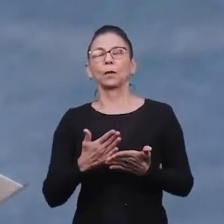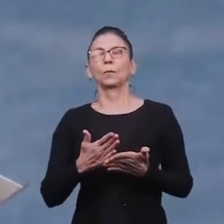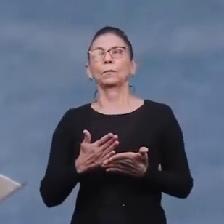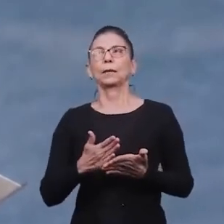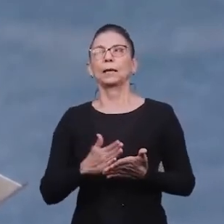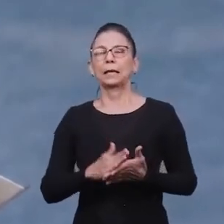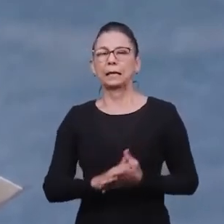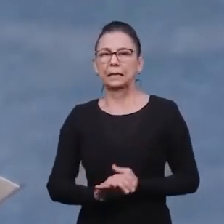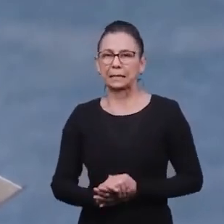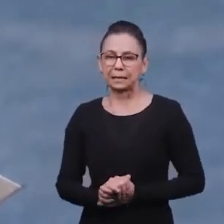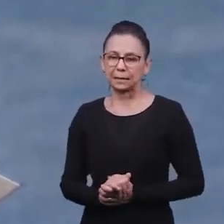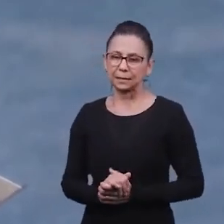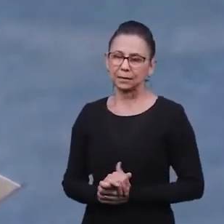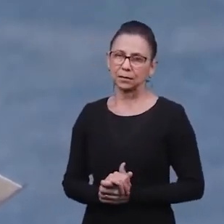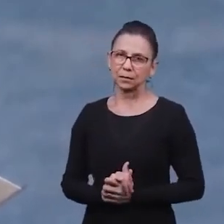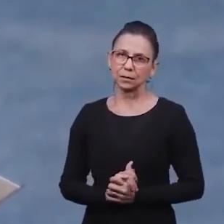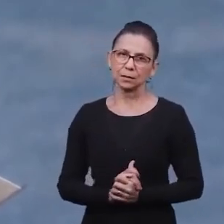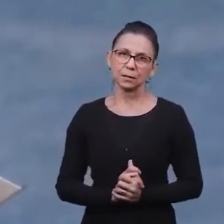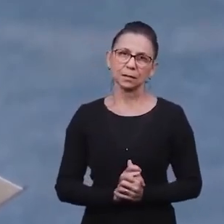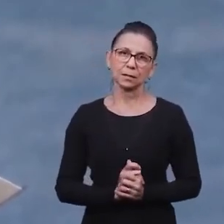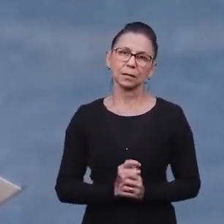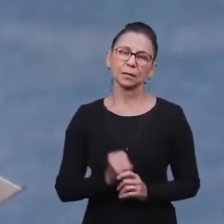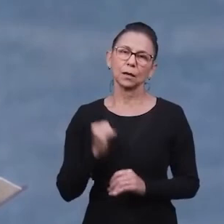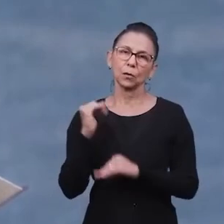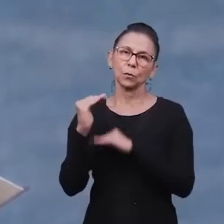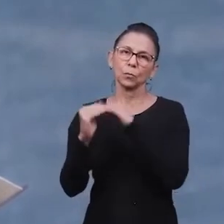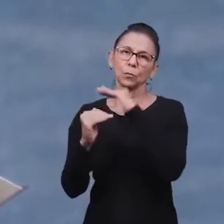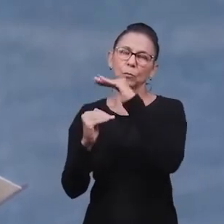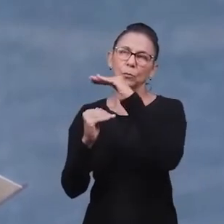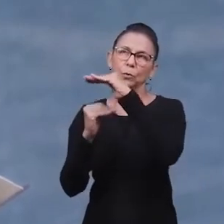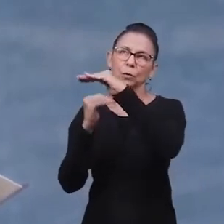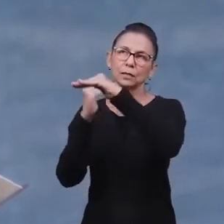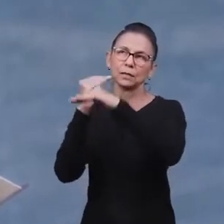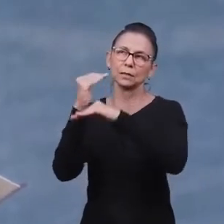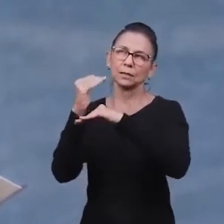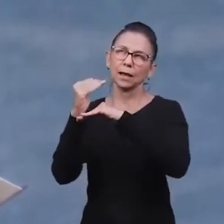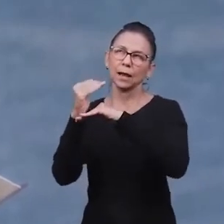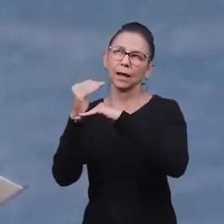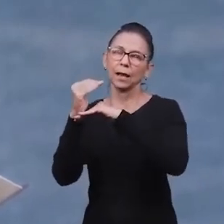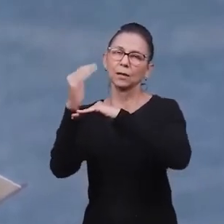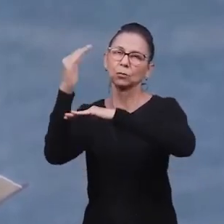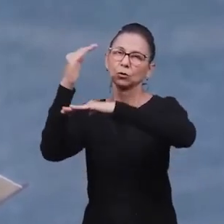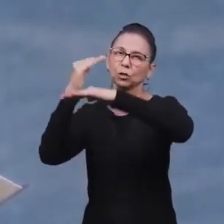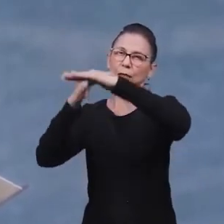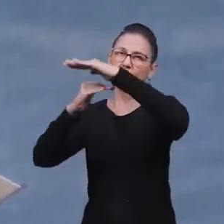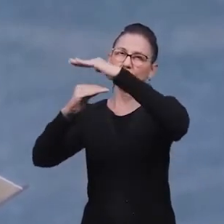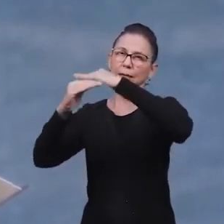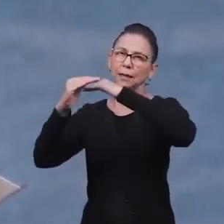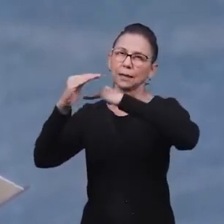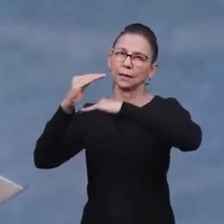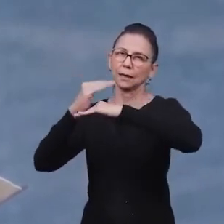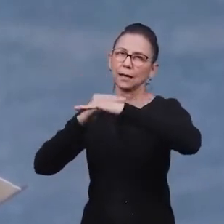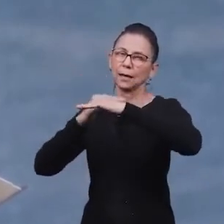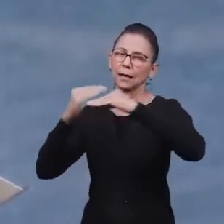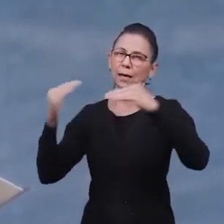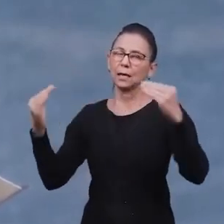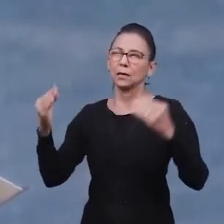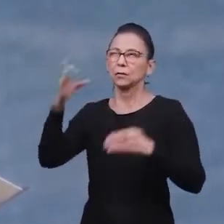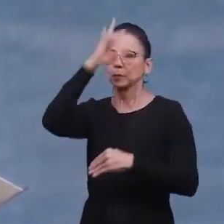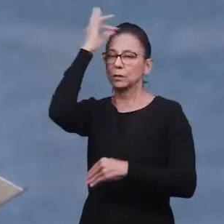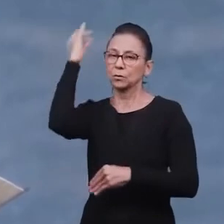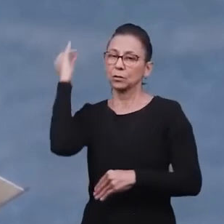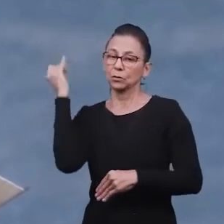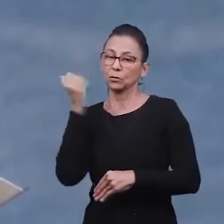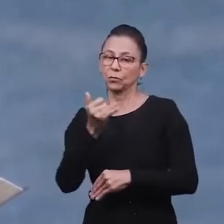agir, começa reiteradamente a atuar contra a voz do Espírito Santo, ele começa a